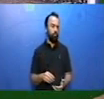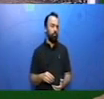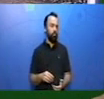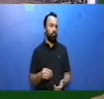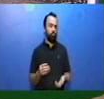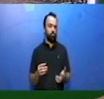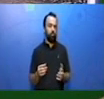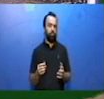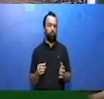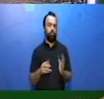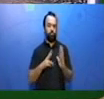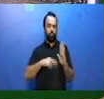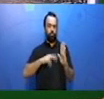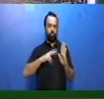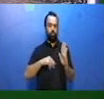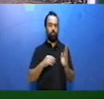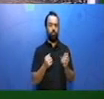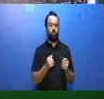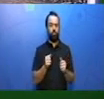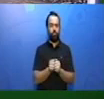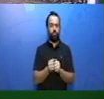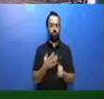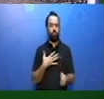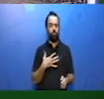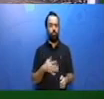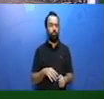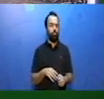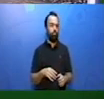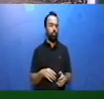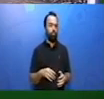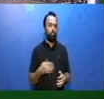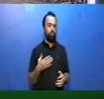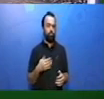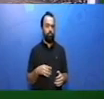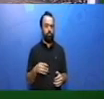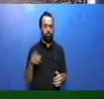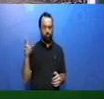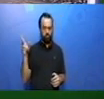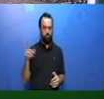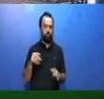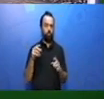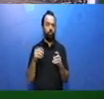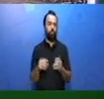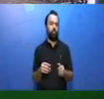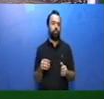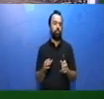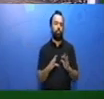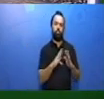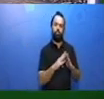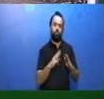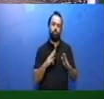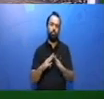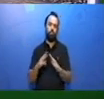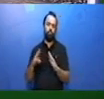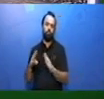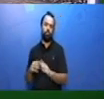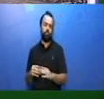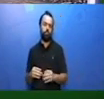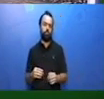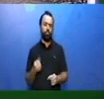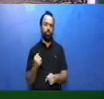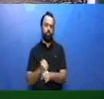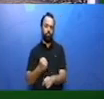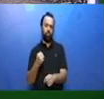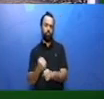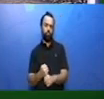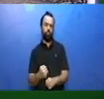Então acompanha a leitura comigo agora. No meu bairro, a maioria das casas é feita com restos de material